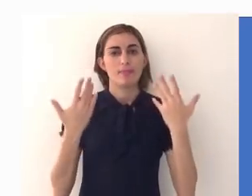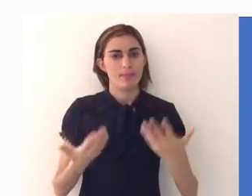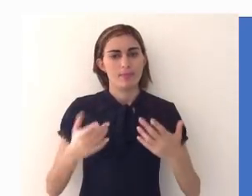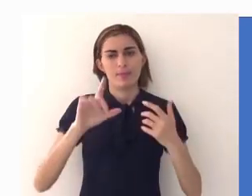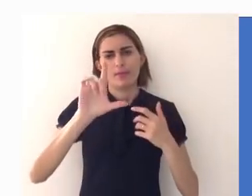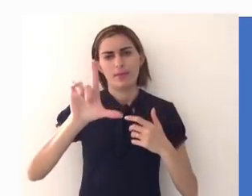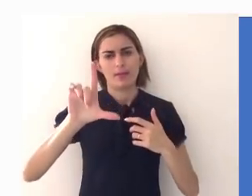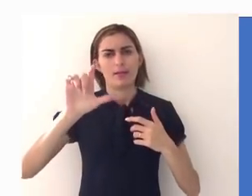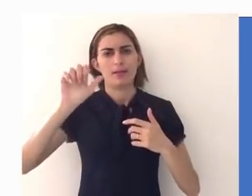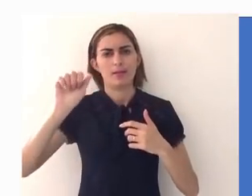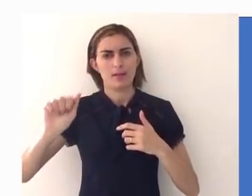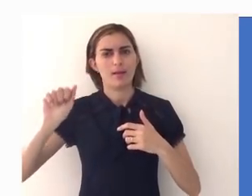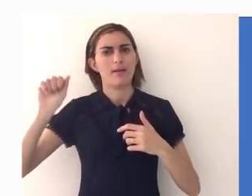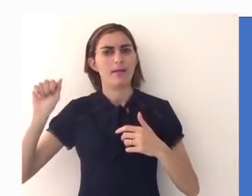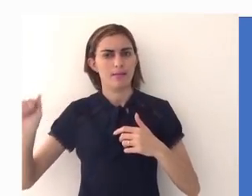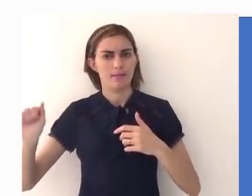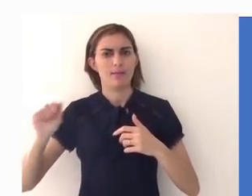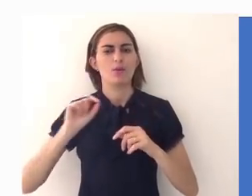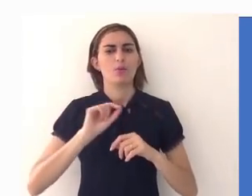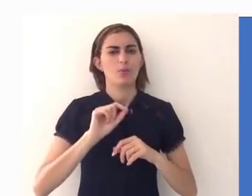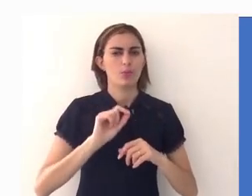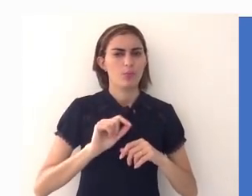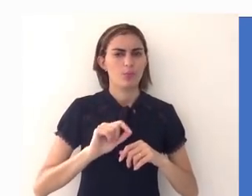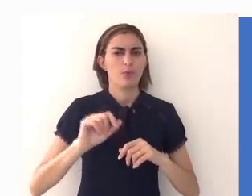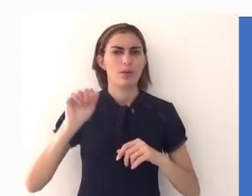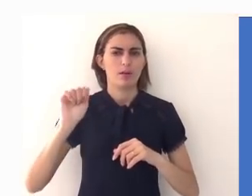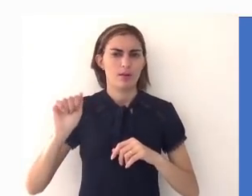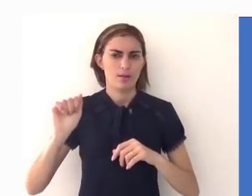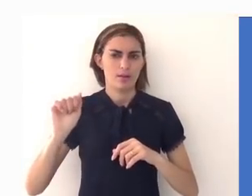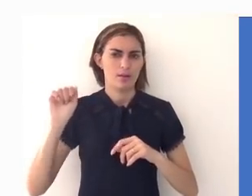caso LAA. Mas esse